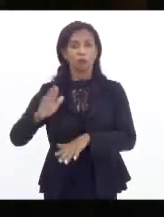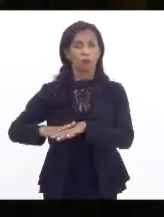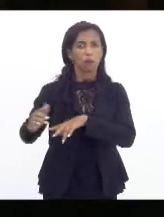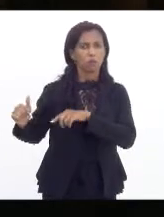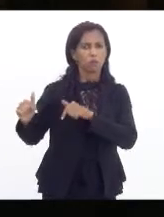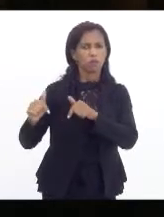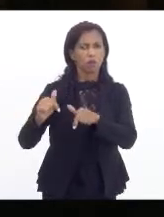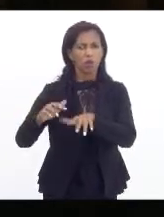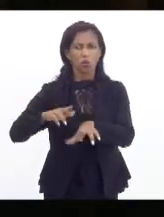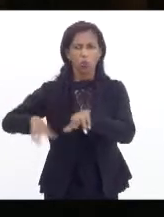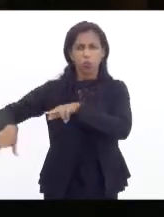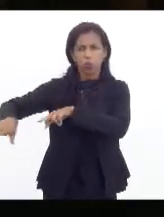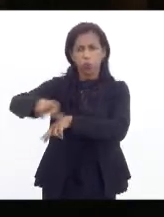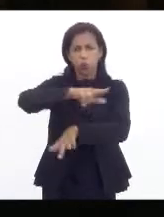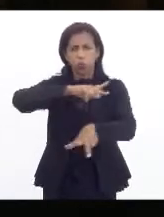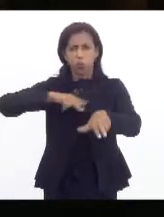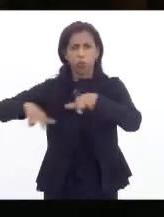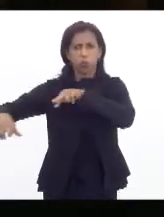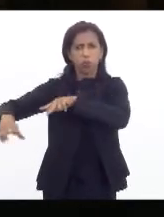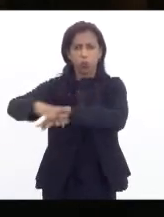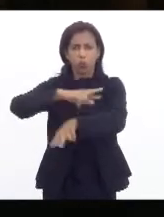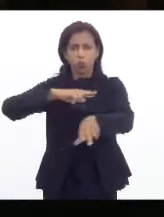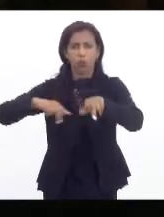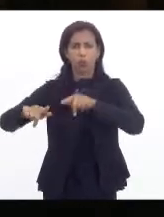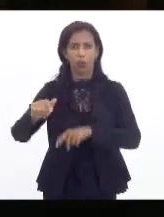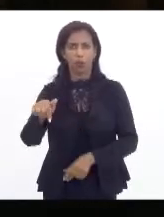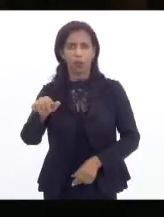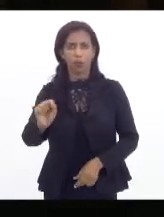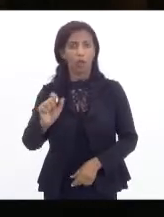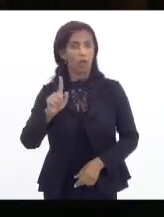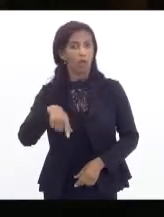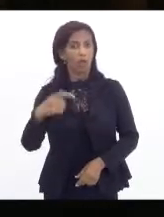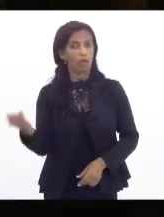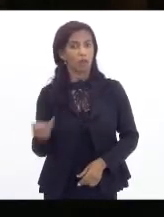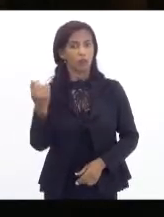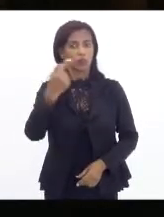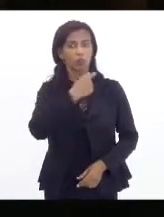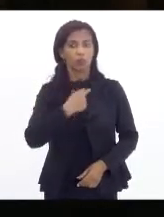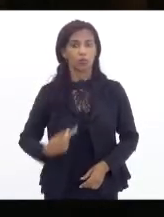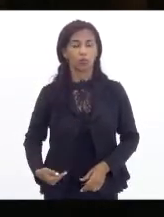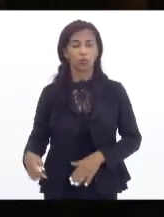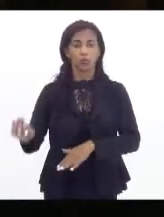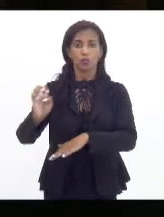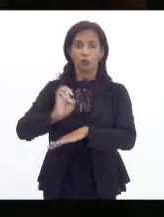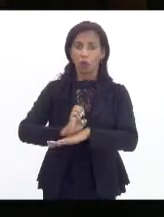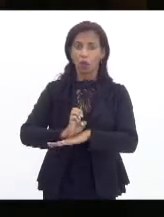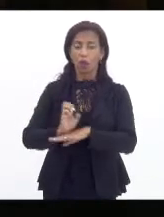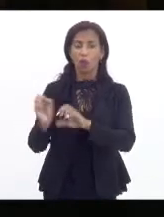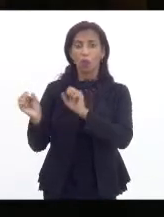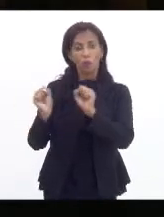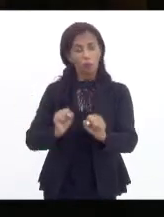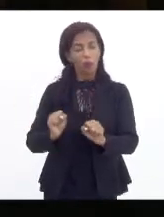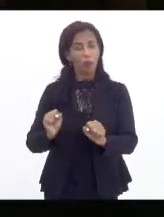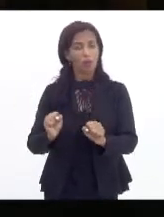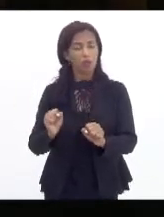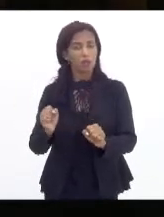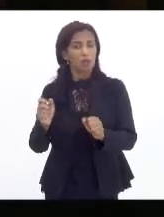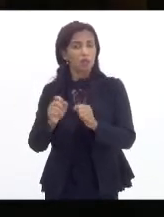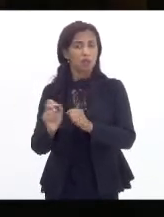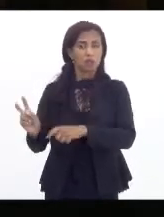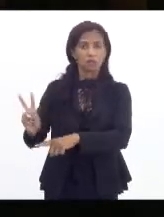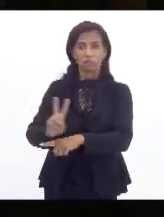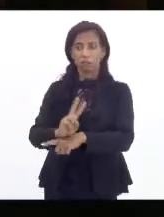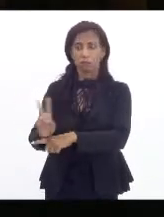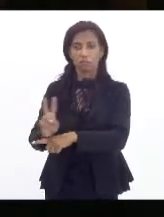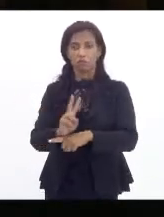operando toda a circulação de gás, é fundamental que o governo do estado possa fazer a